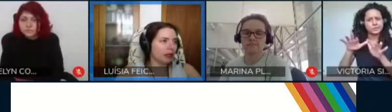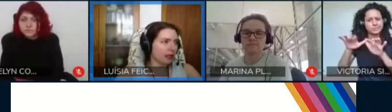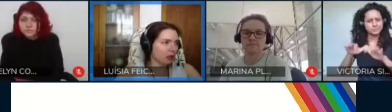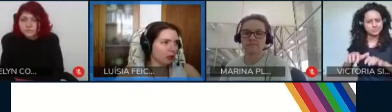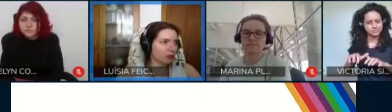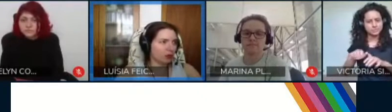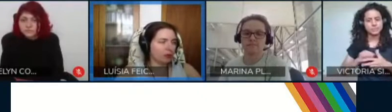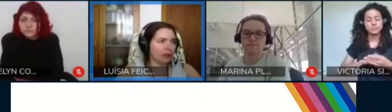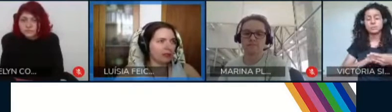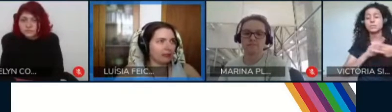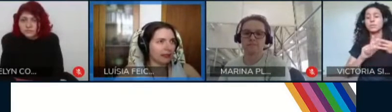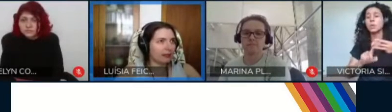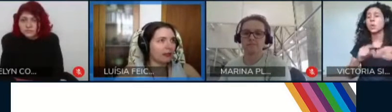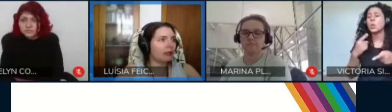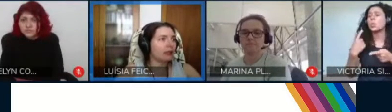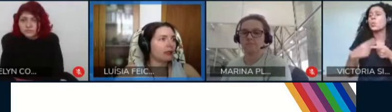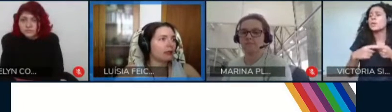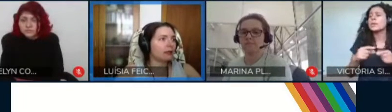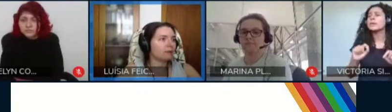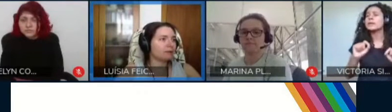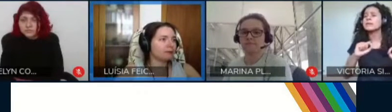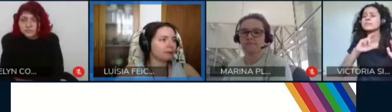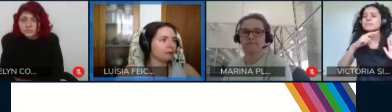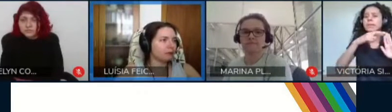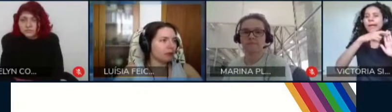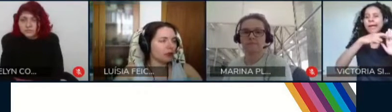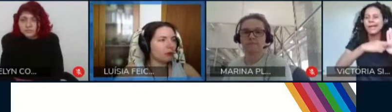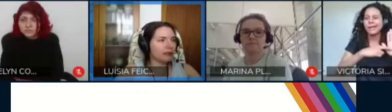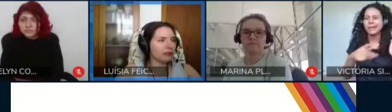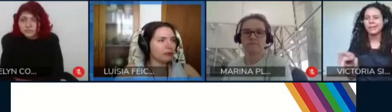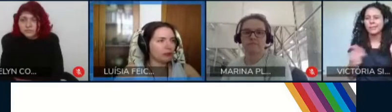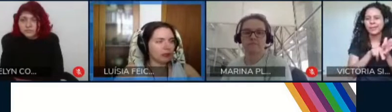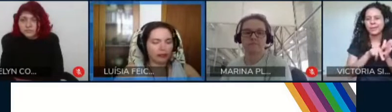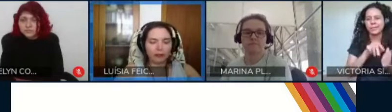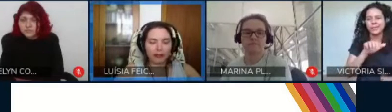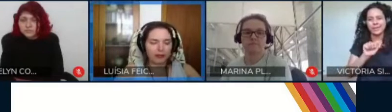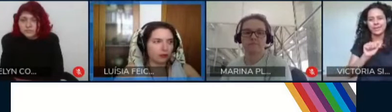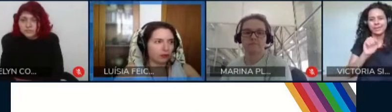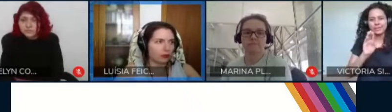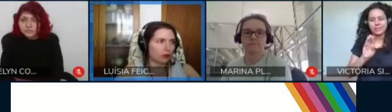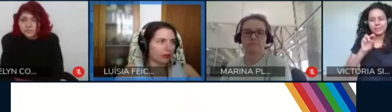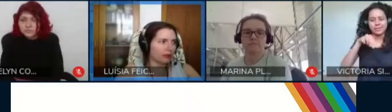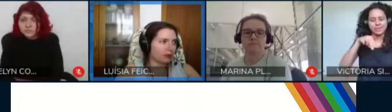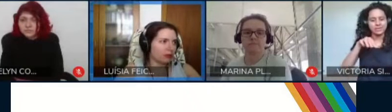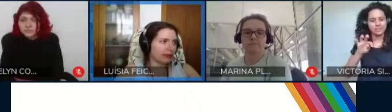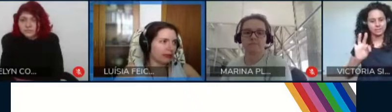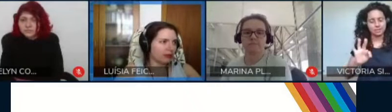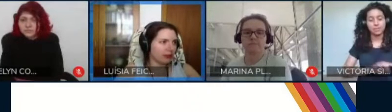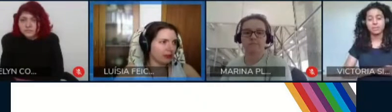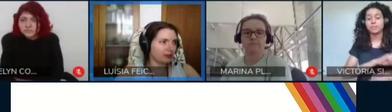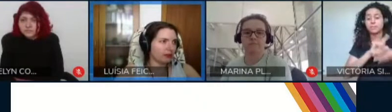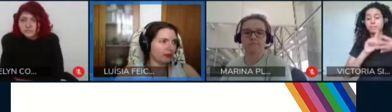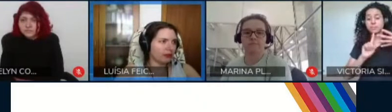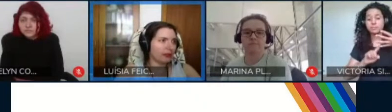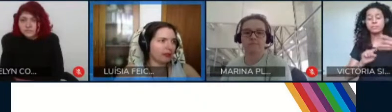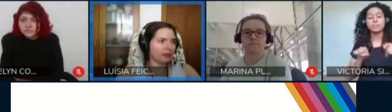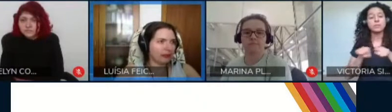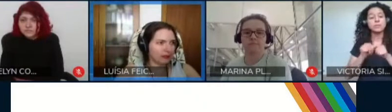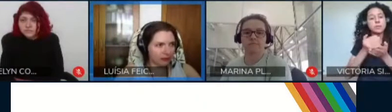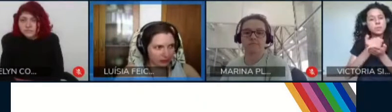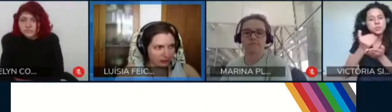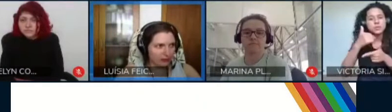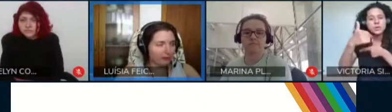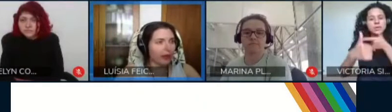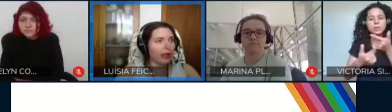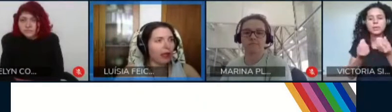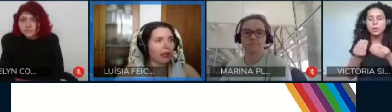Vimos por que e como normalizar e começamos a trabalhar no documento, inserindo citações, tabelas